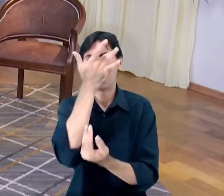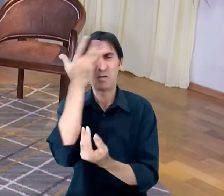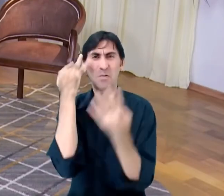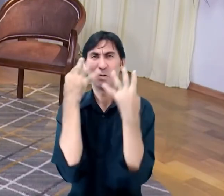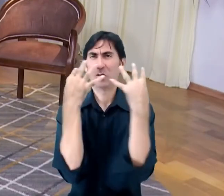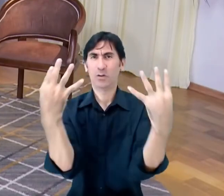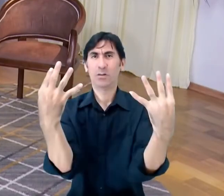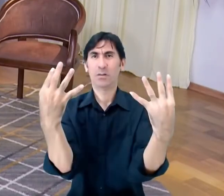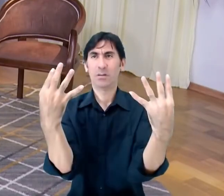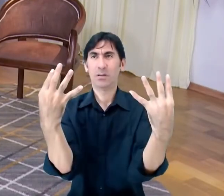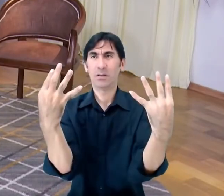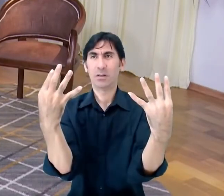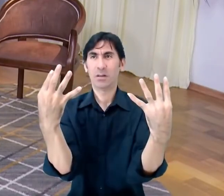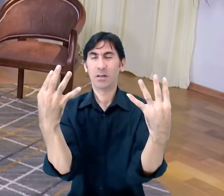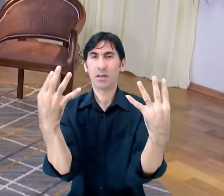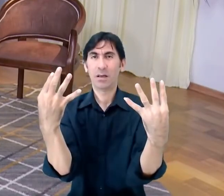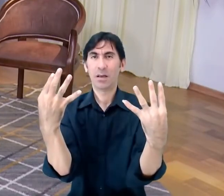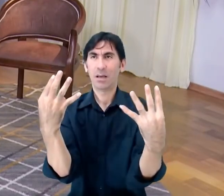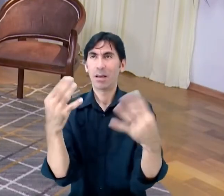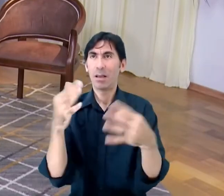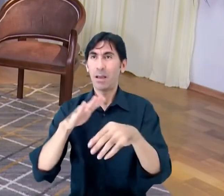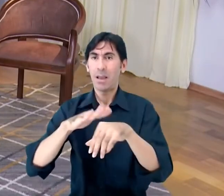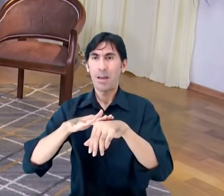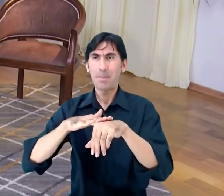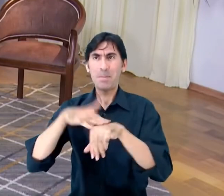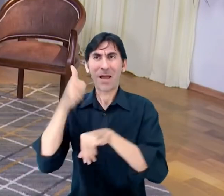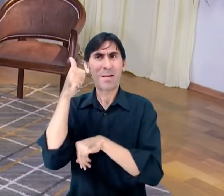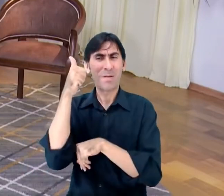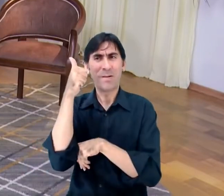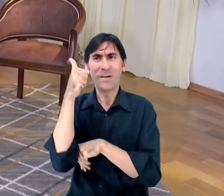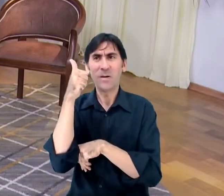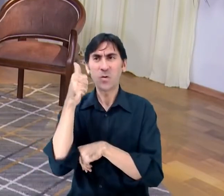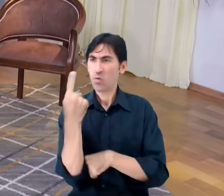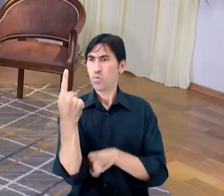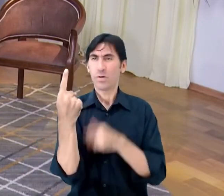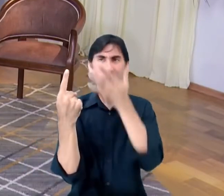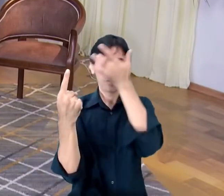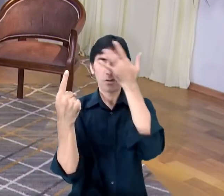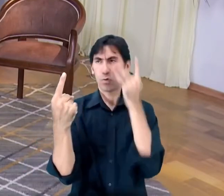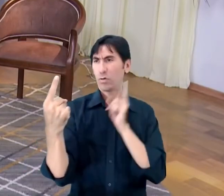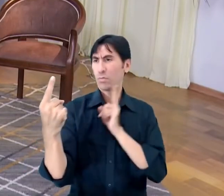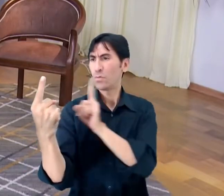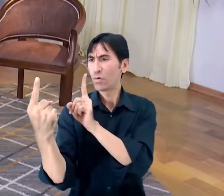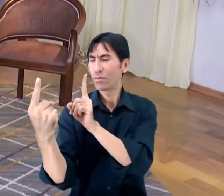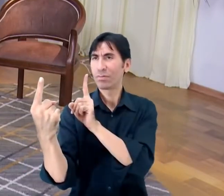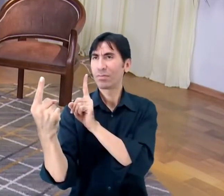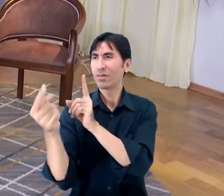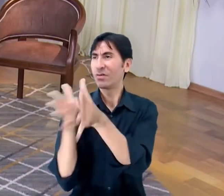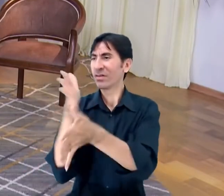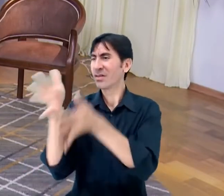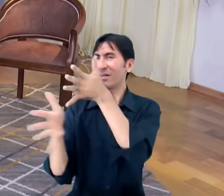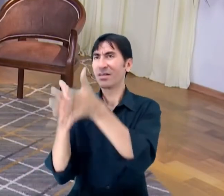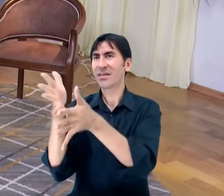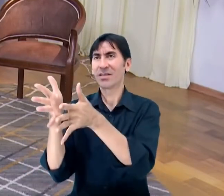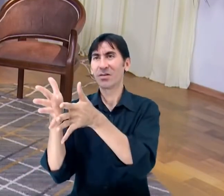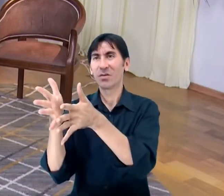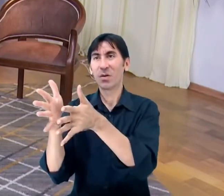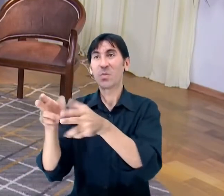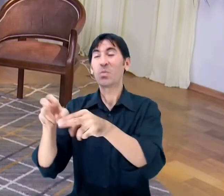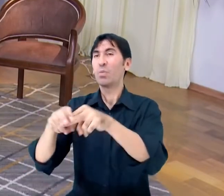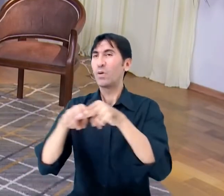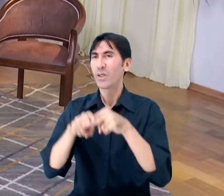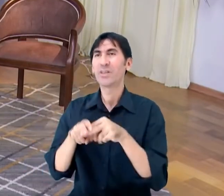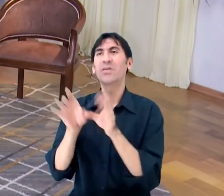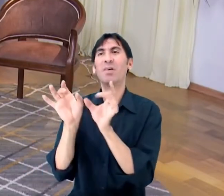nós falarmos com uma pessoa, com duas pessoas, não é verdade? Então, o trabalho da colportagem traz essa facilidade de